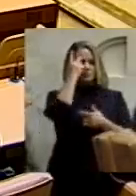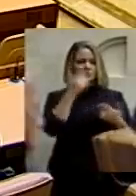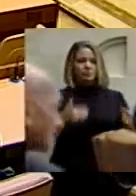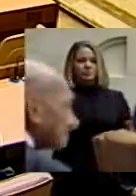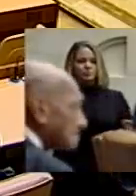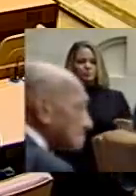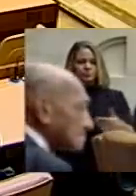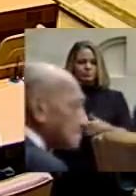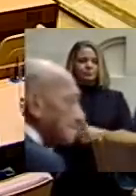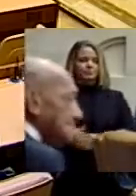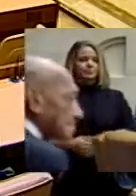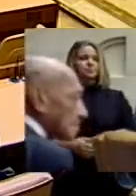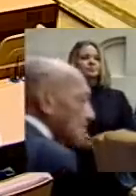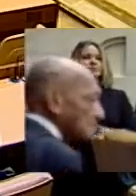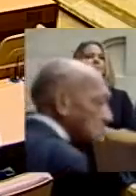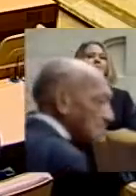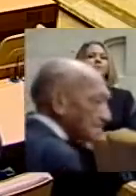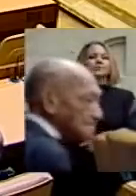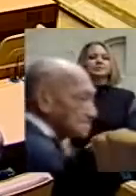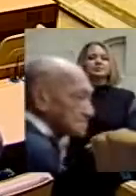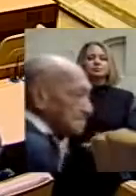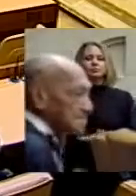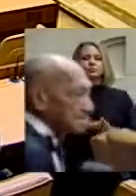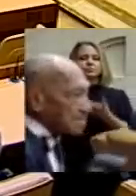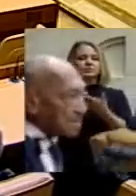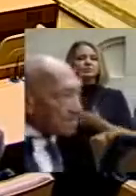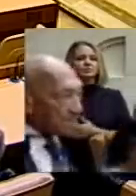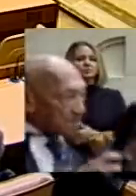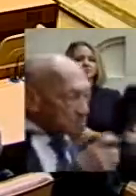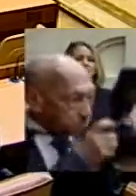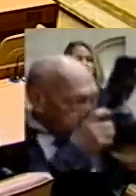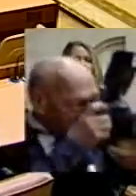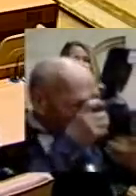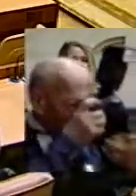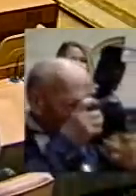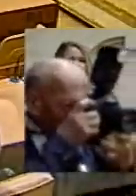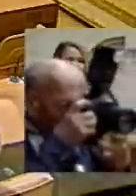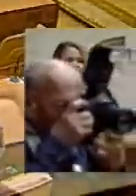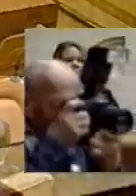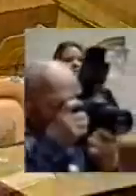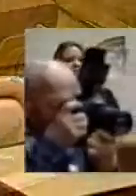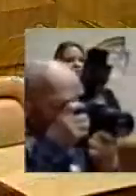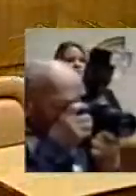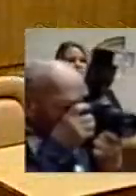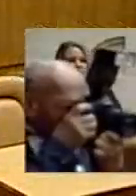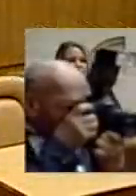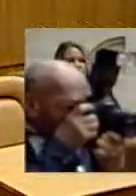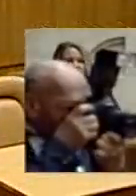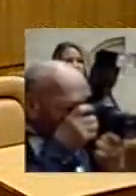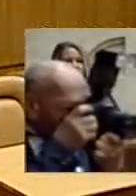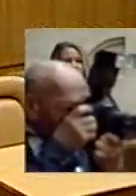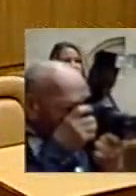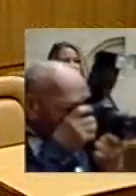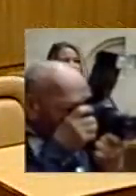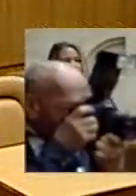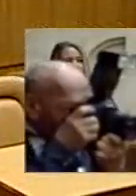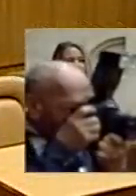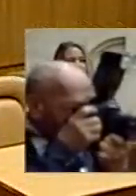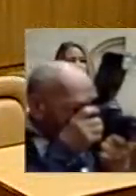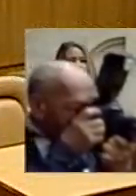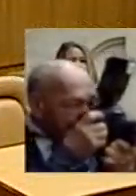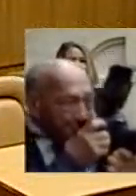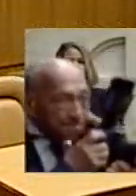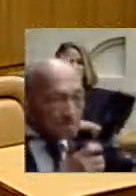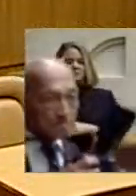defensores públicos. Presidente do Conselho Federal da OAB, Dr. Ofir Cavalcante Júnior, na pessoa de quem são cumprimentados